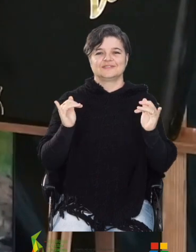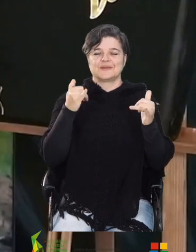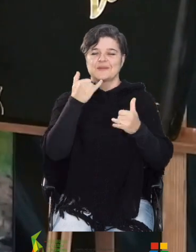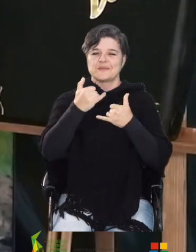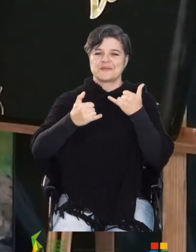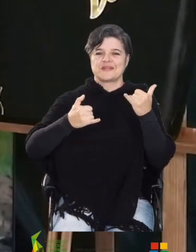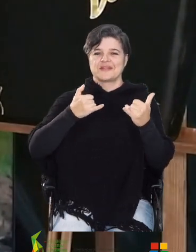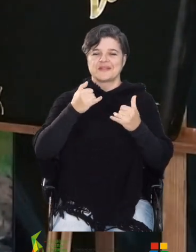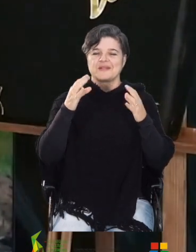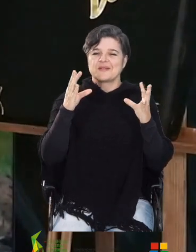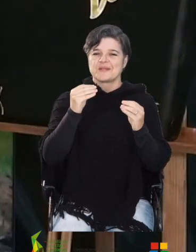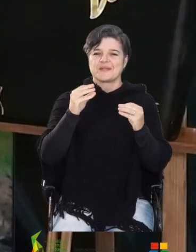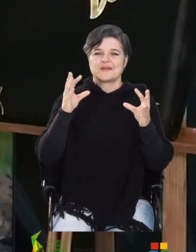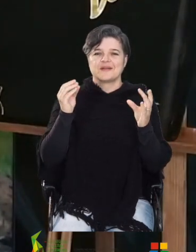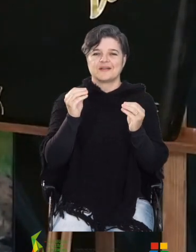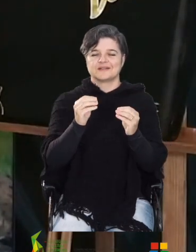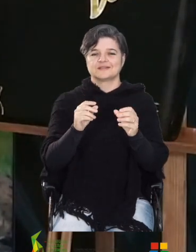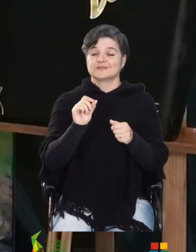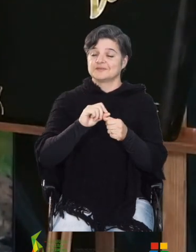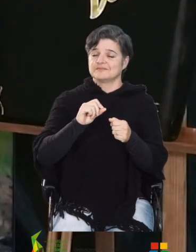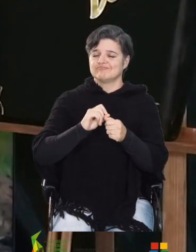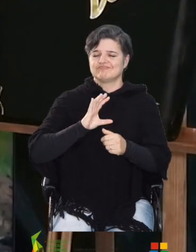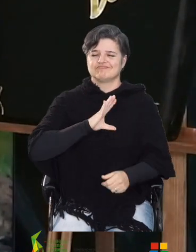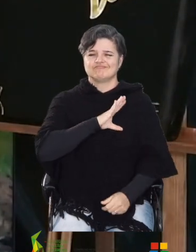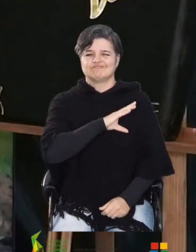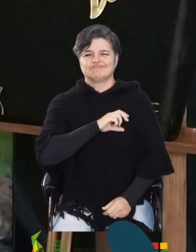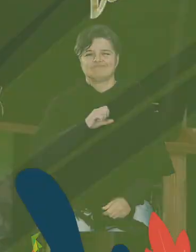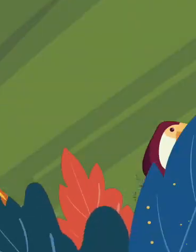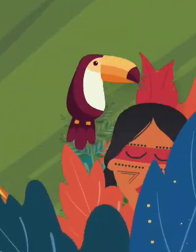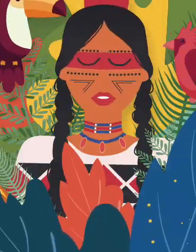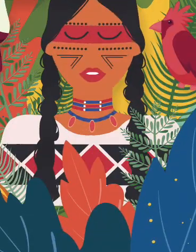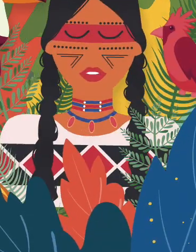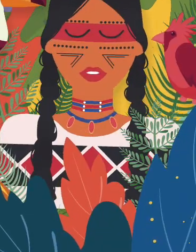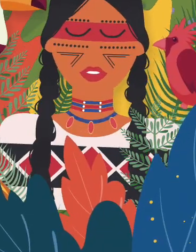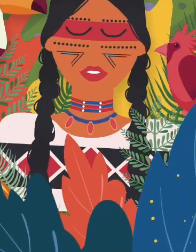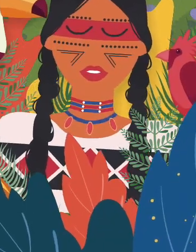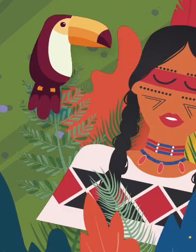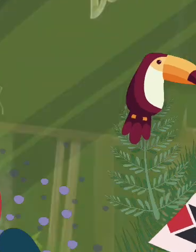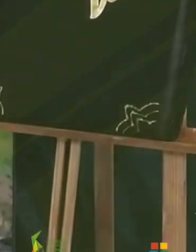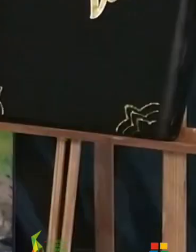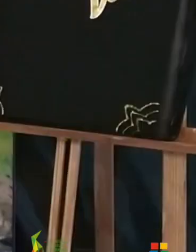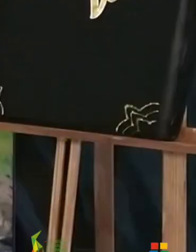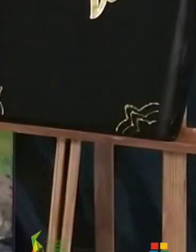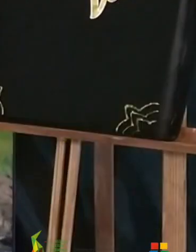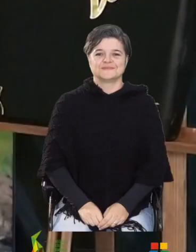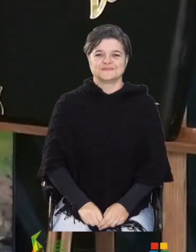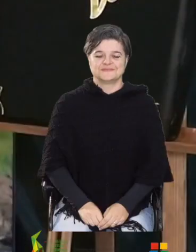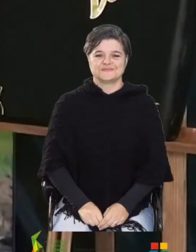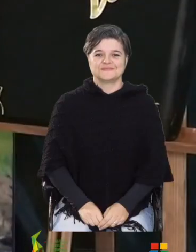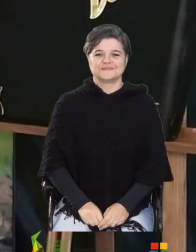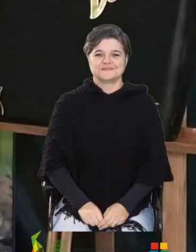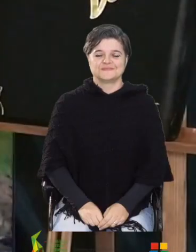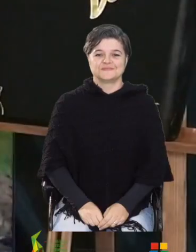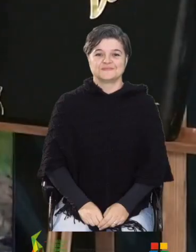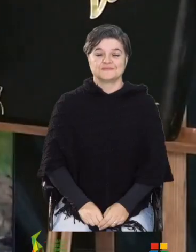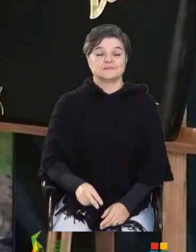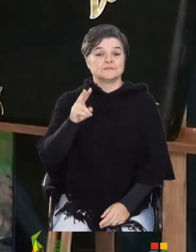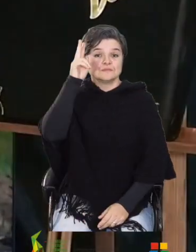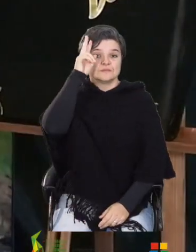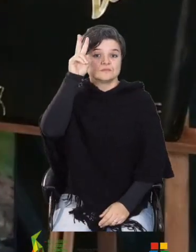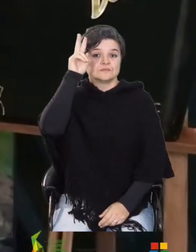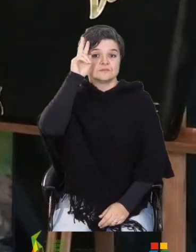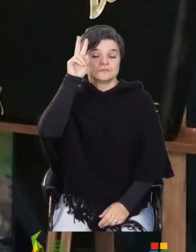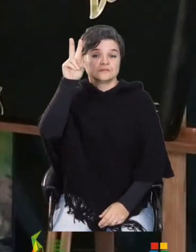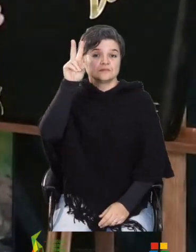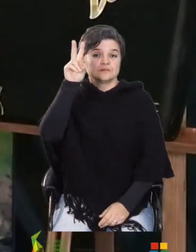o espetáculo frito com muito amor para você aí e são histórias